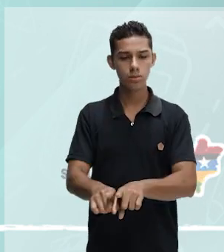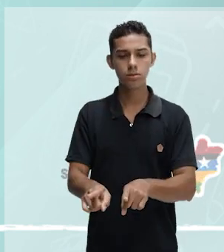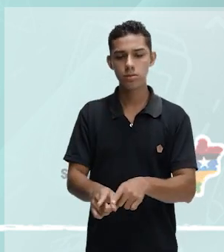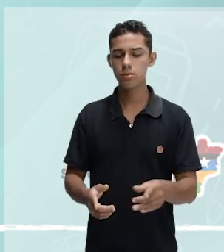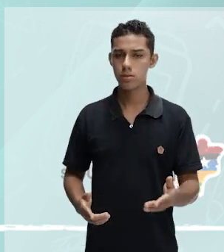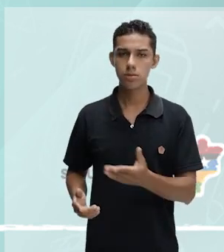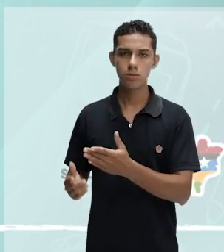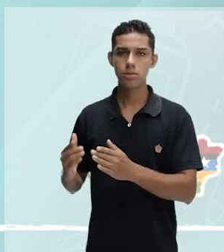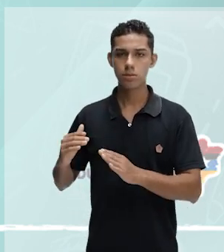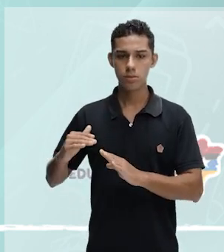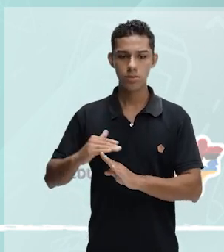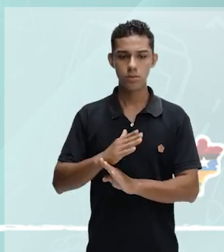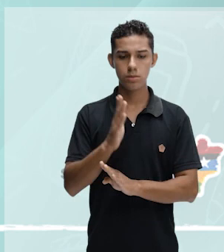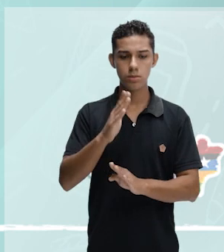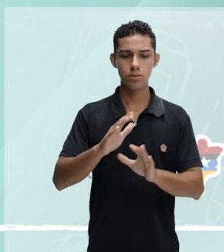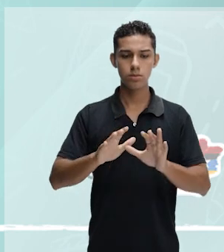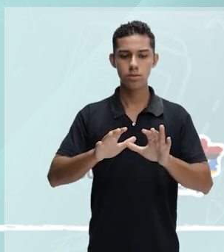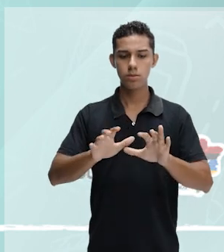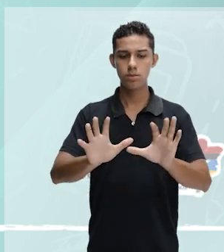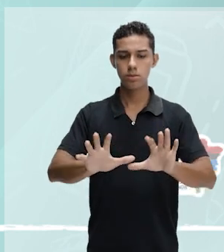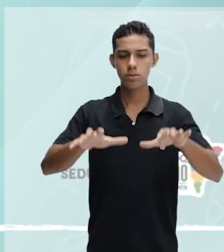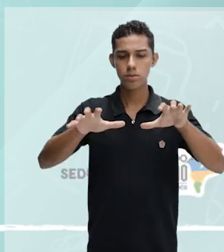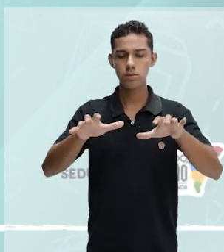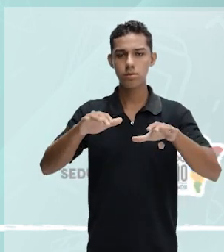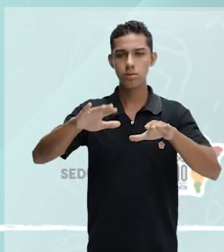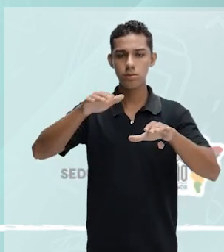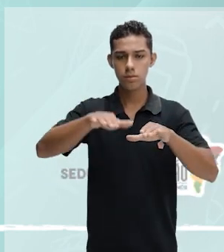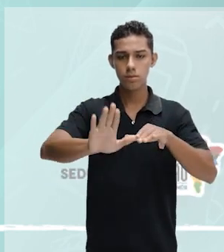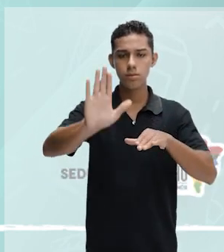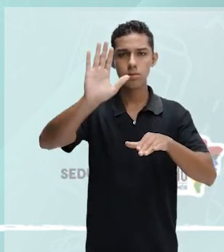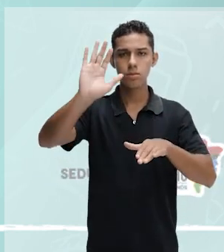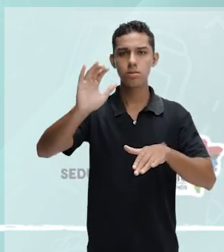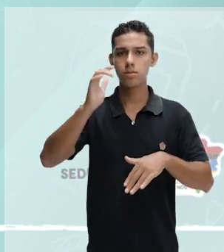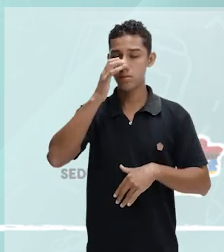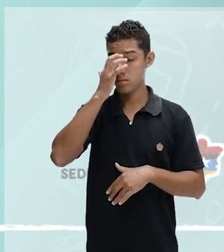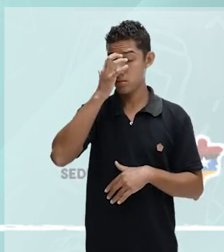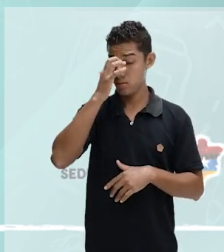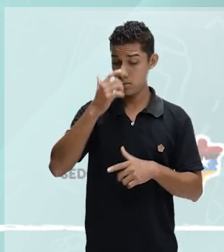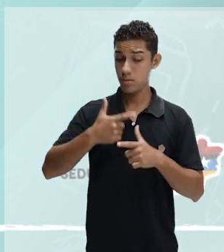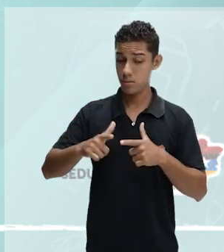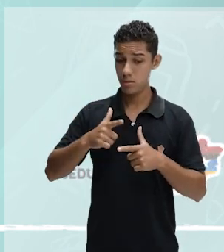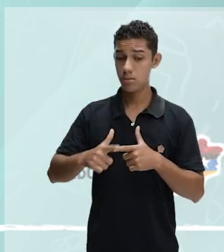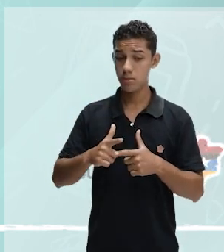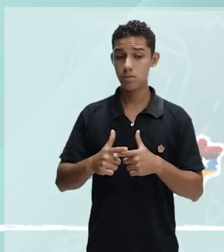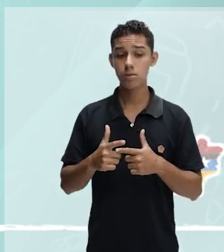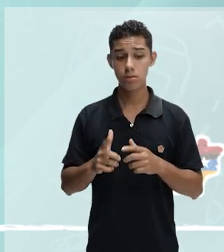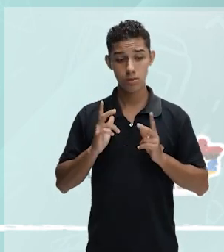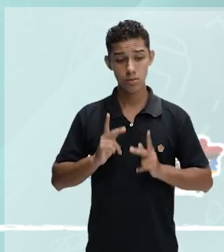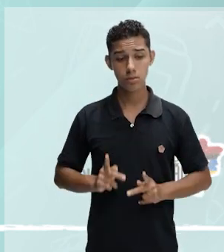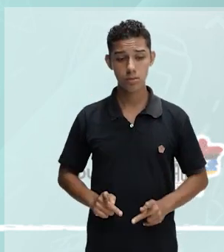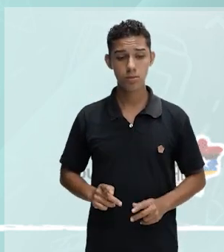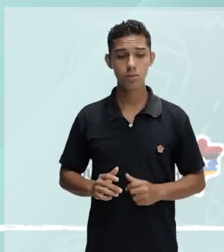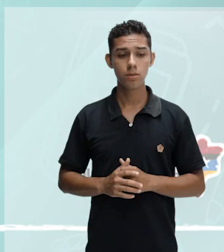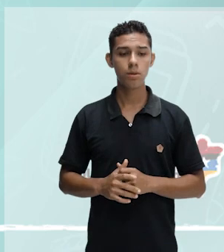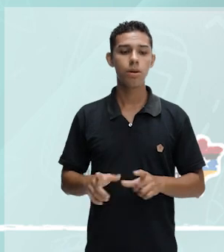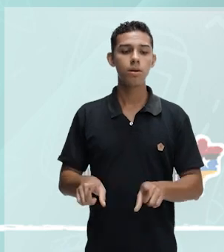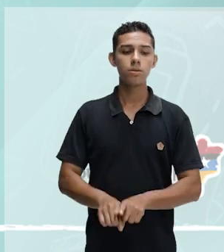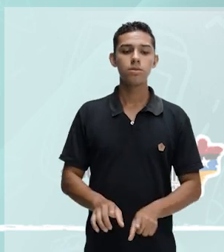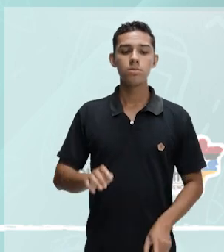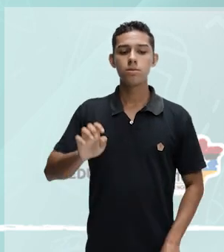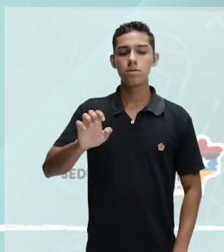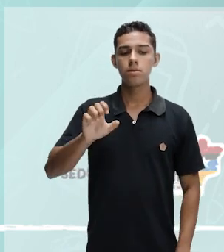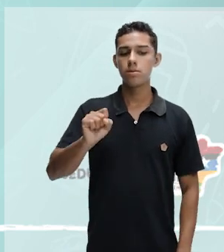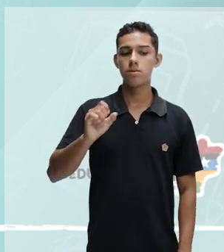hiperlordose, aquele bumbum mais empinado. Então isso aqui é hiperlordose, é um problema postural. E